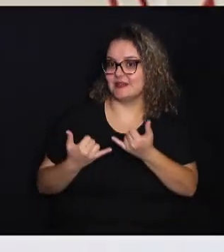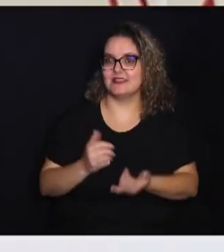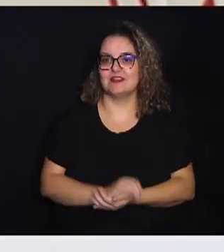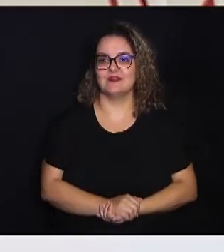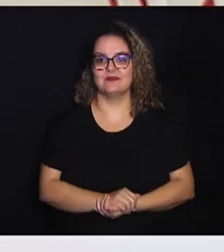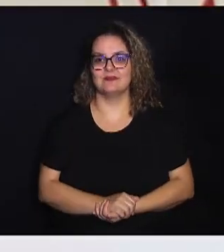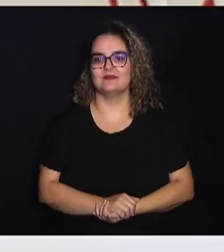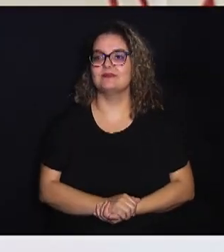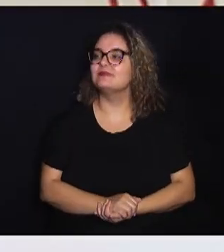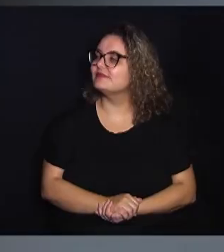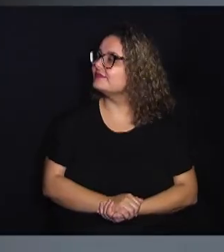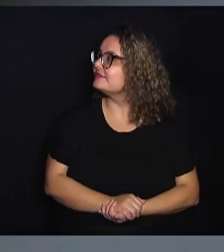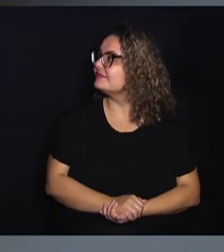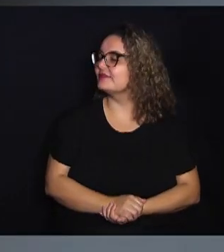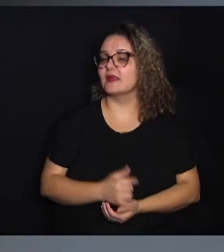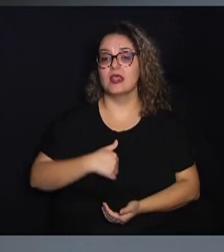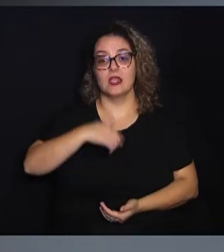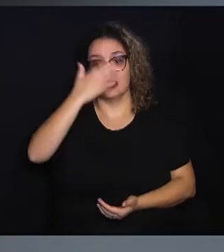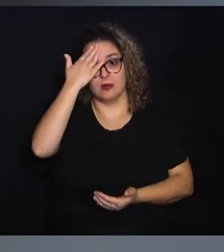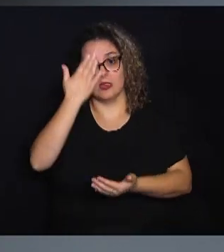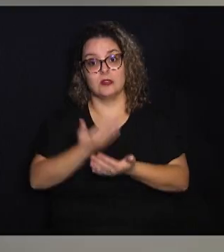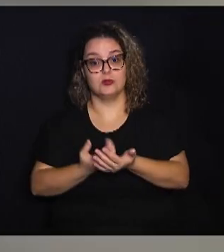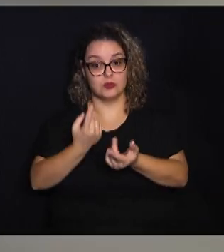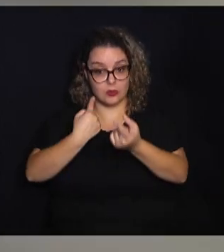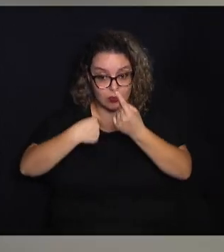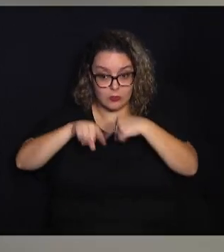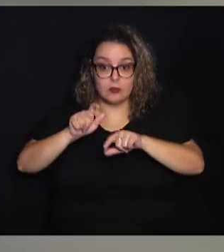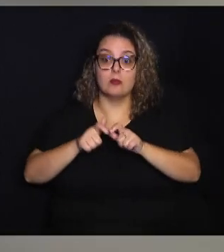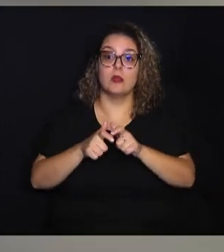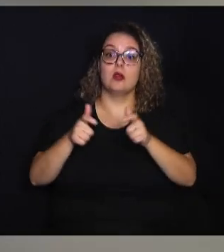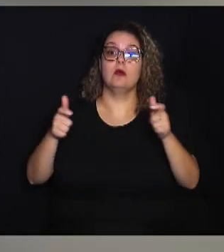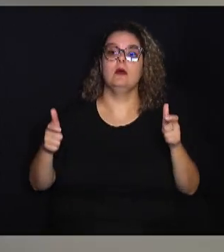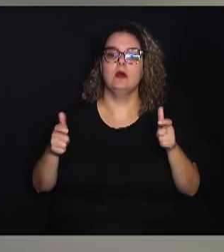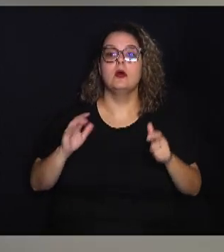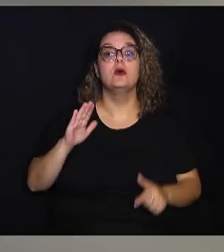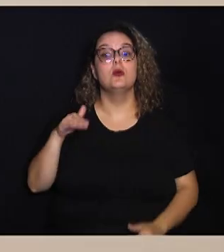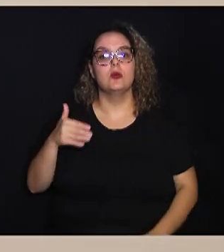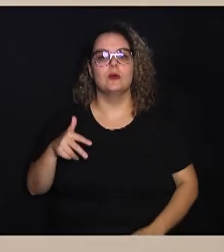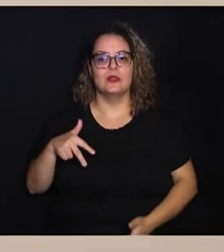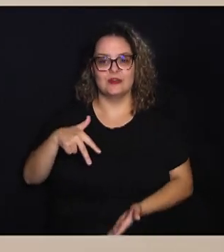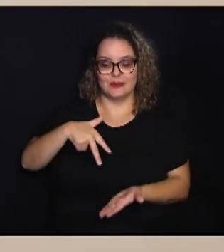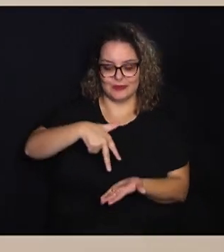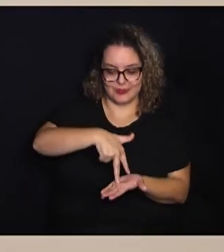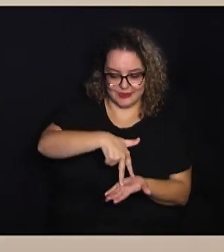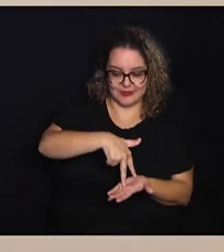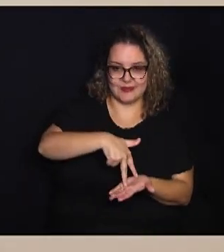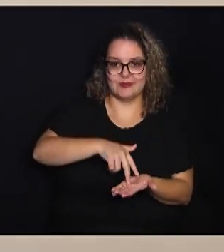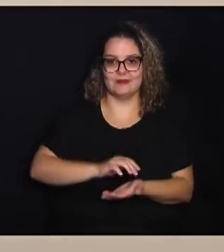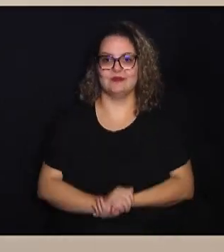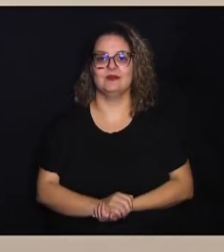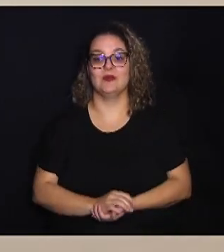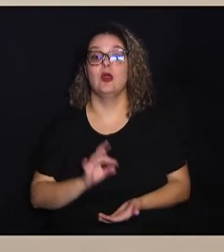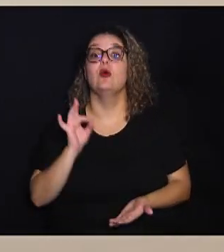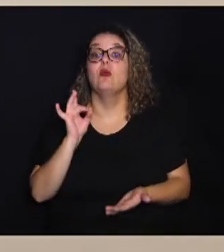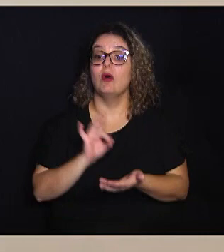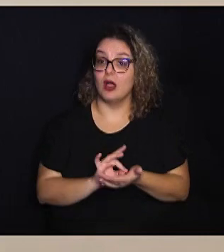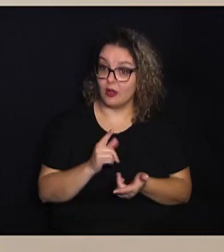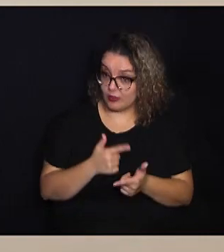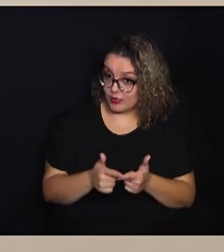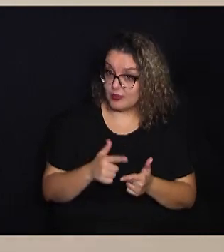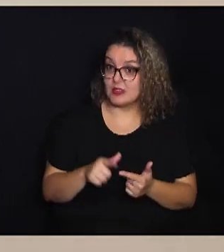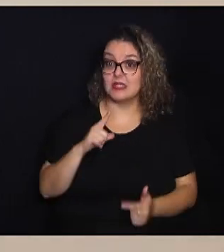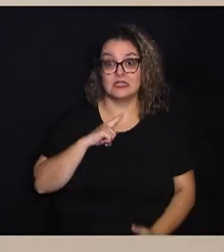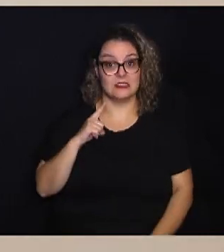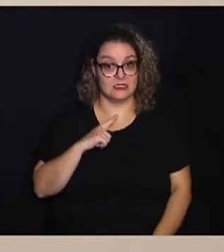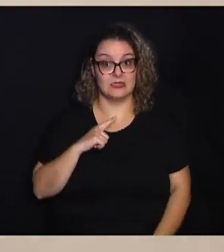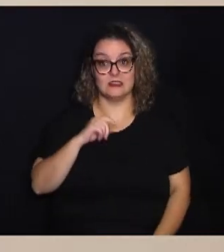Eu acredito que a maior superação do Heitor foi quando ele ficou em pé. O real problema que a gente teve e a